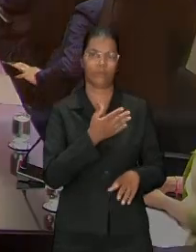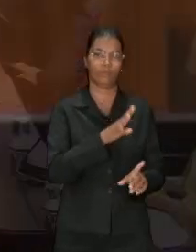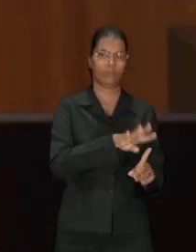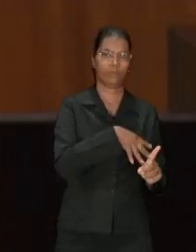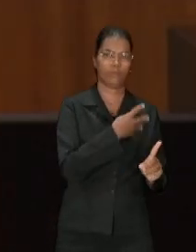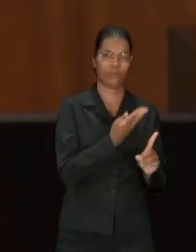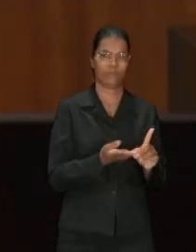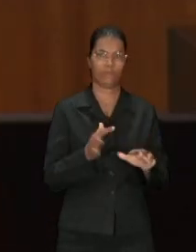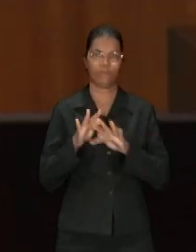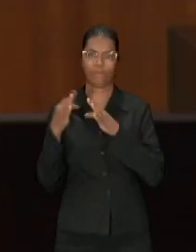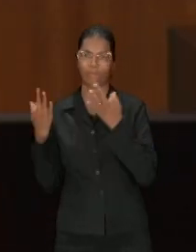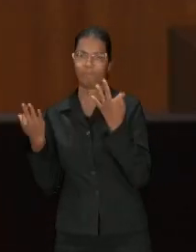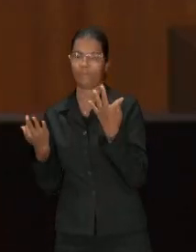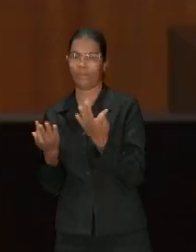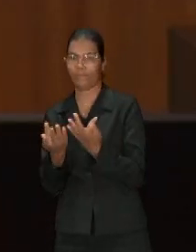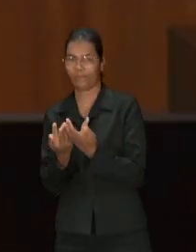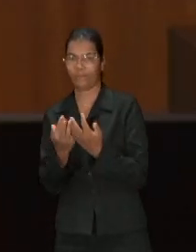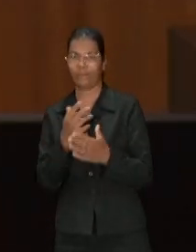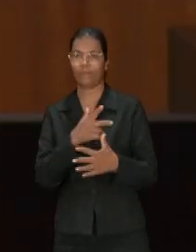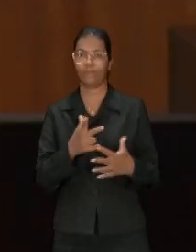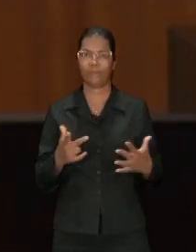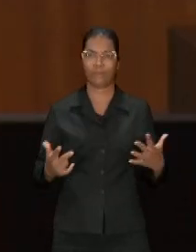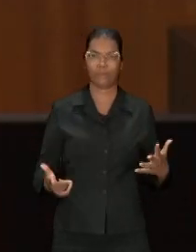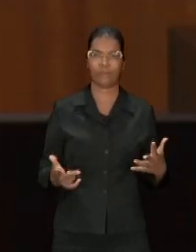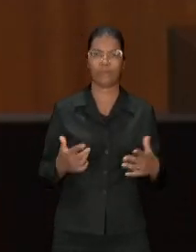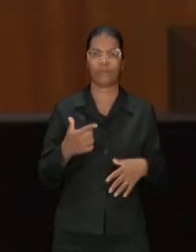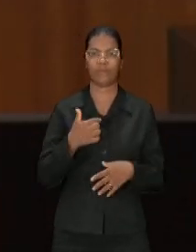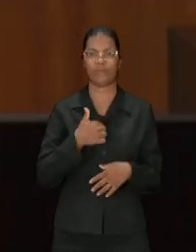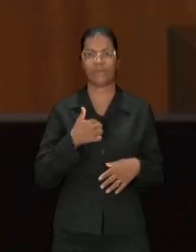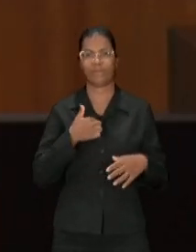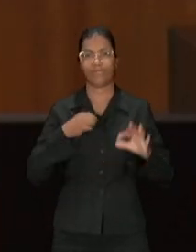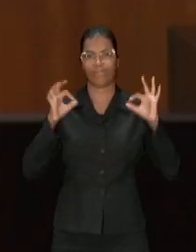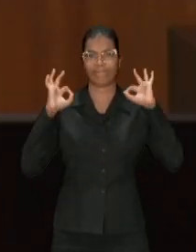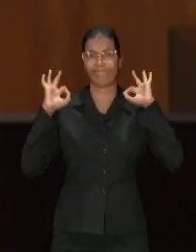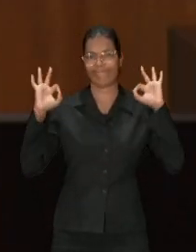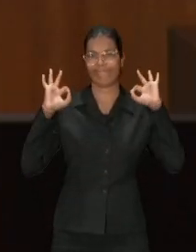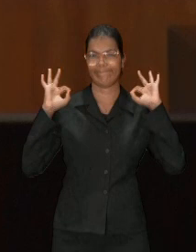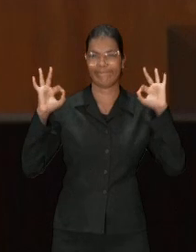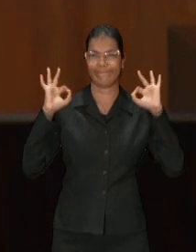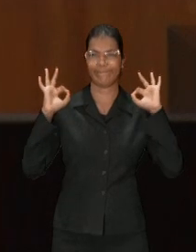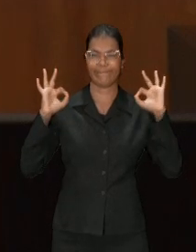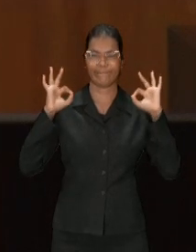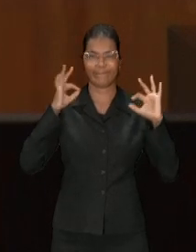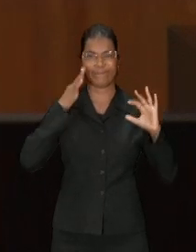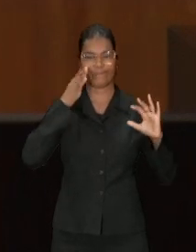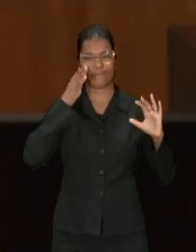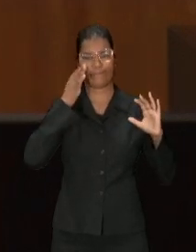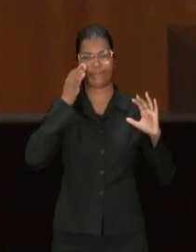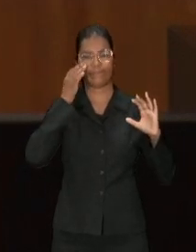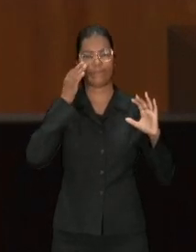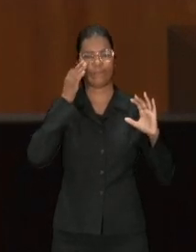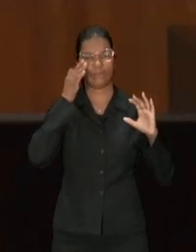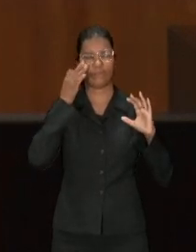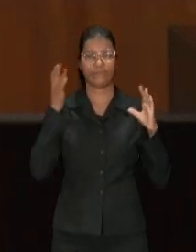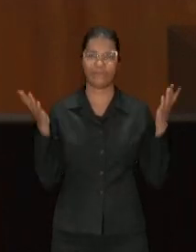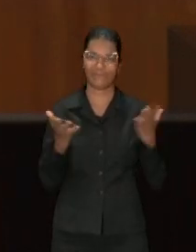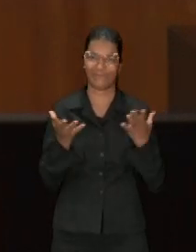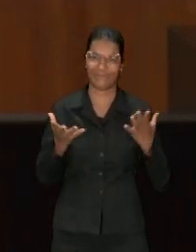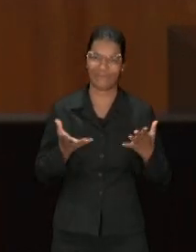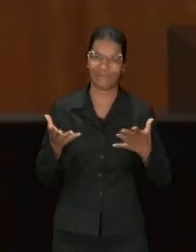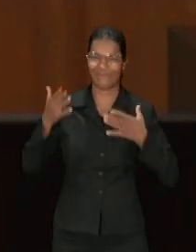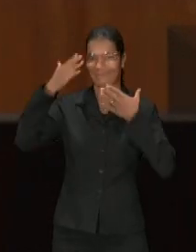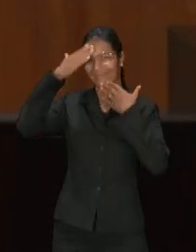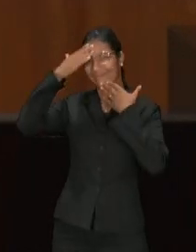demais convidados. É um privilégio, nesse momento, estar nessa posição de agradecer, de dar,